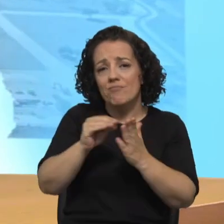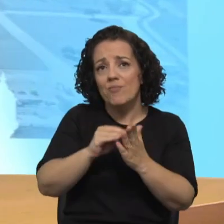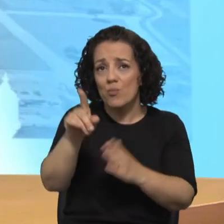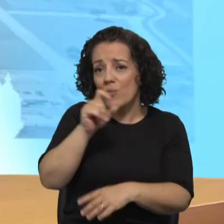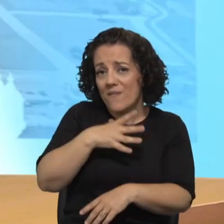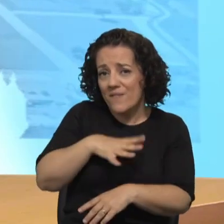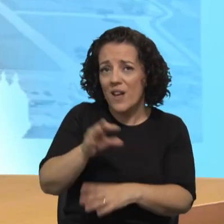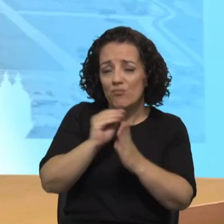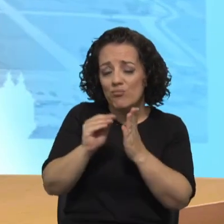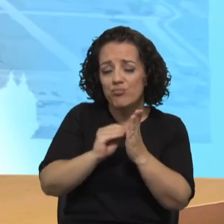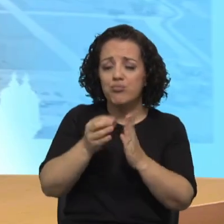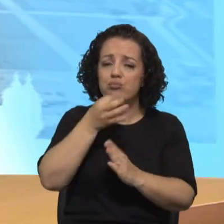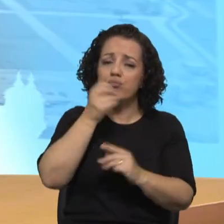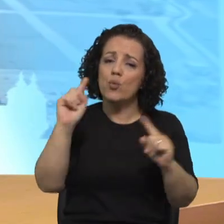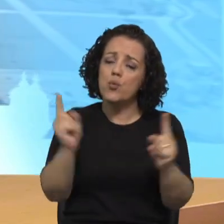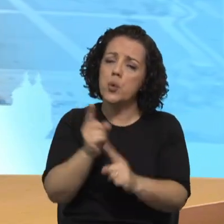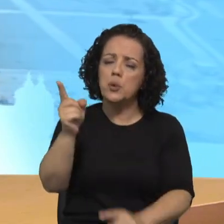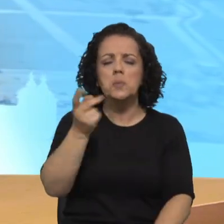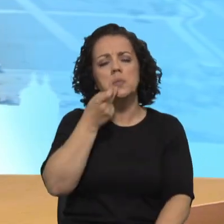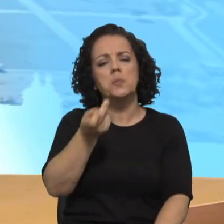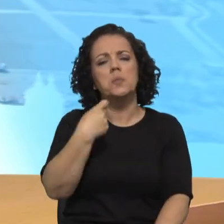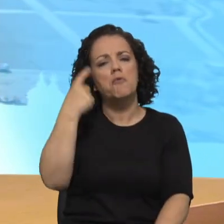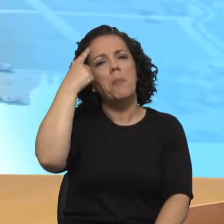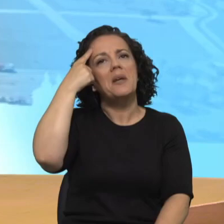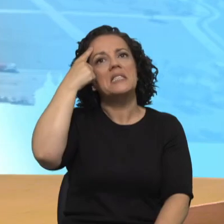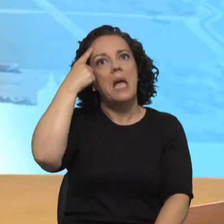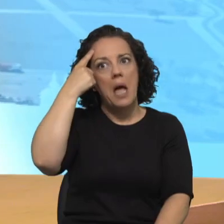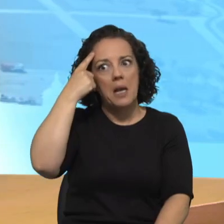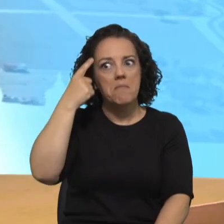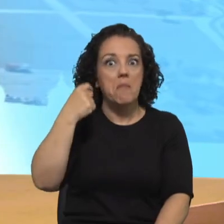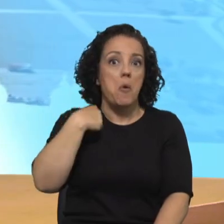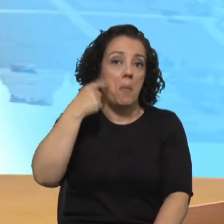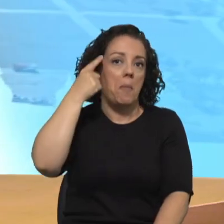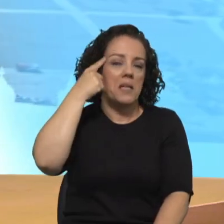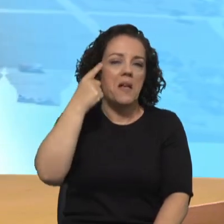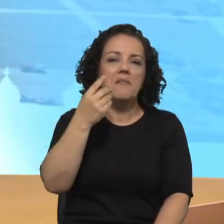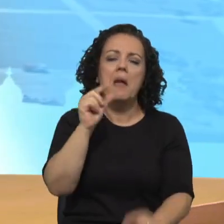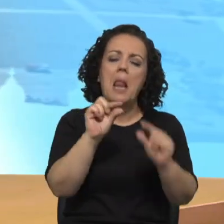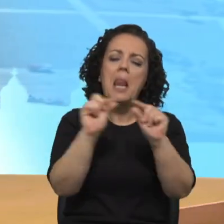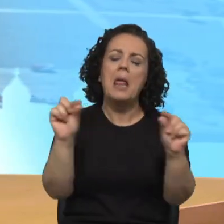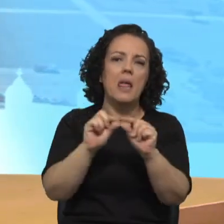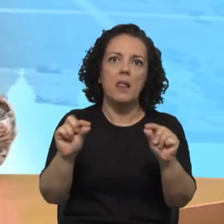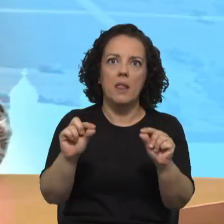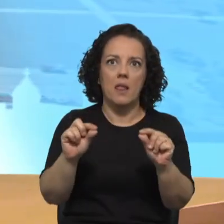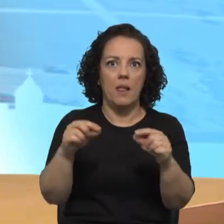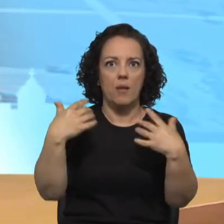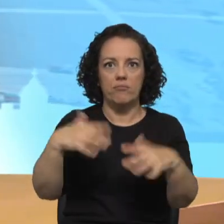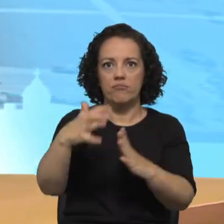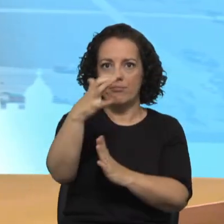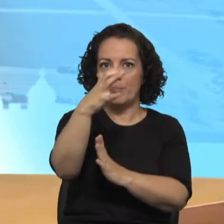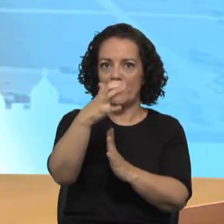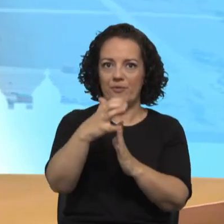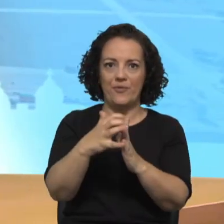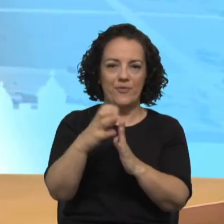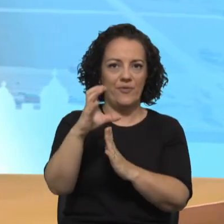fazer umas palavras, ele disse, vou pensar. E eu vou pensar, que eu já quero umas linhas. Surgiu este maravilhoso prefácio, portanto, claro